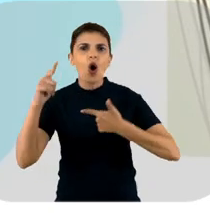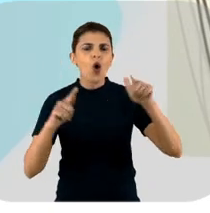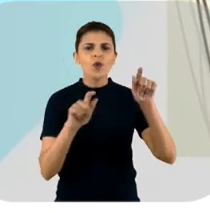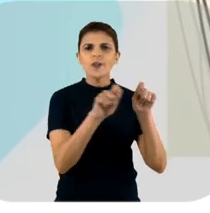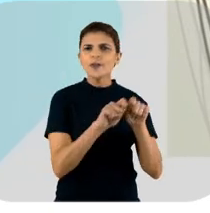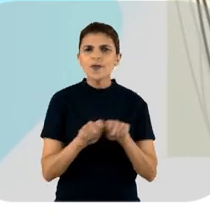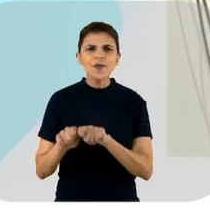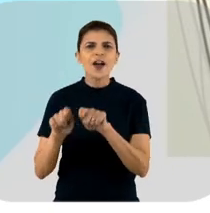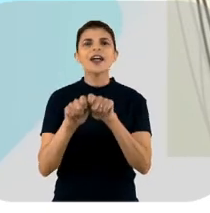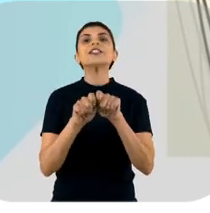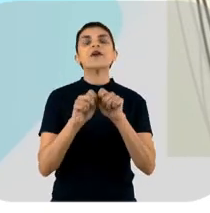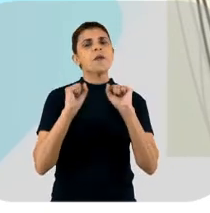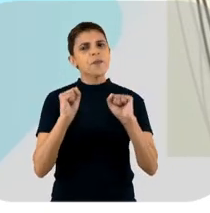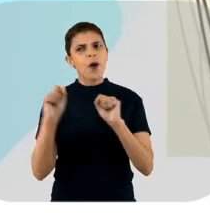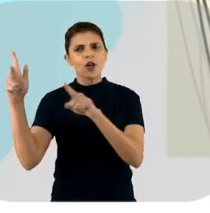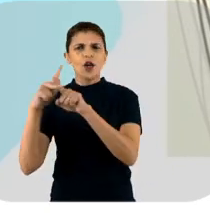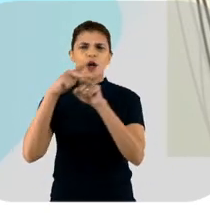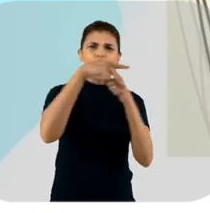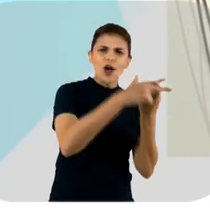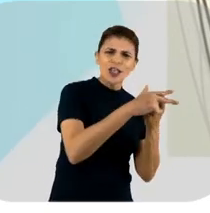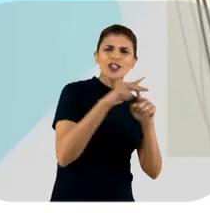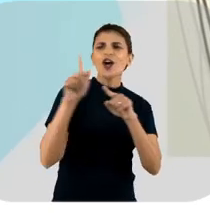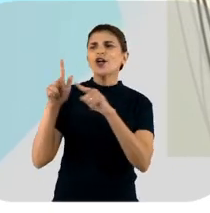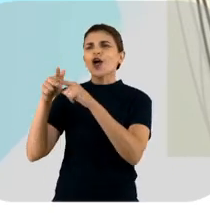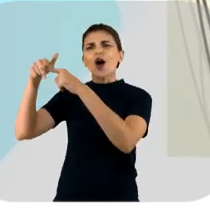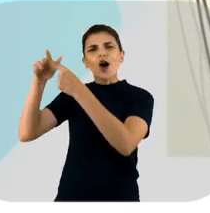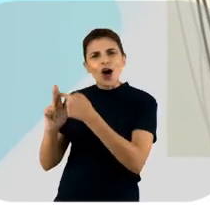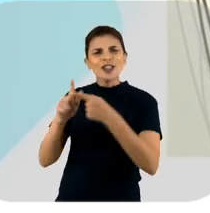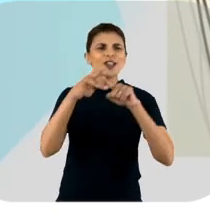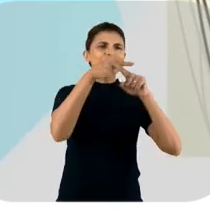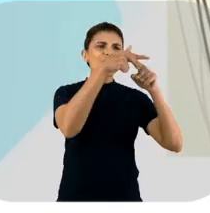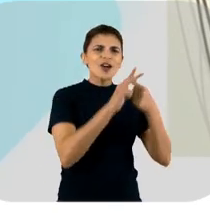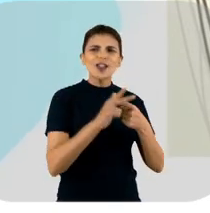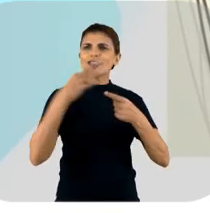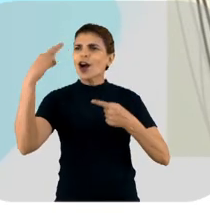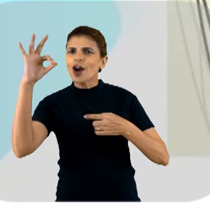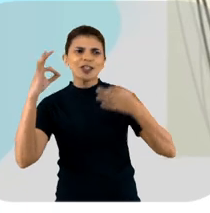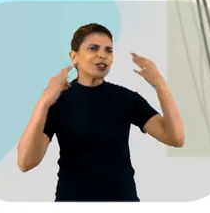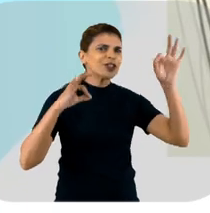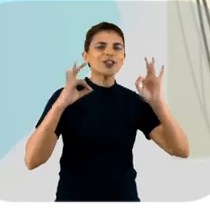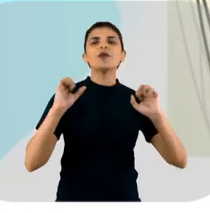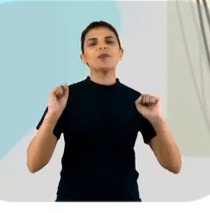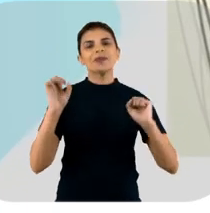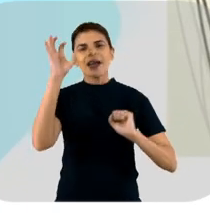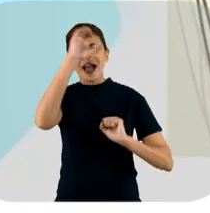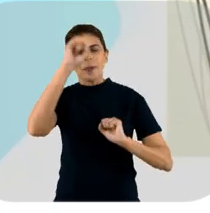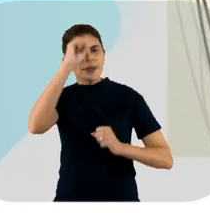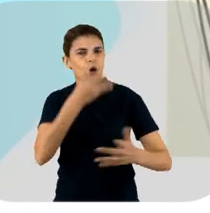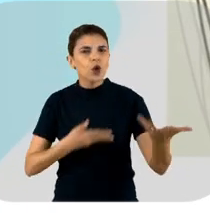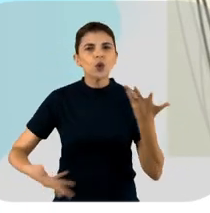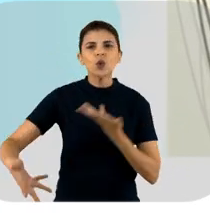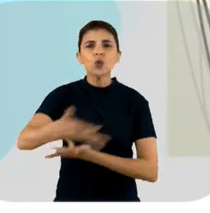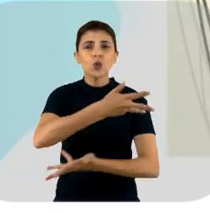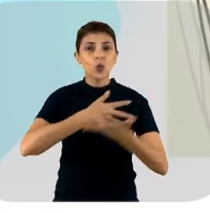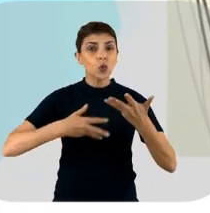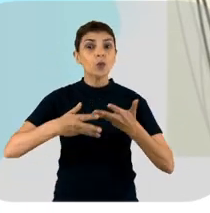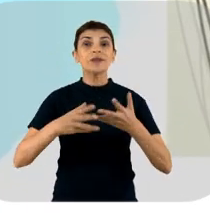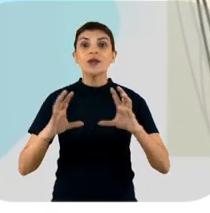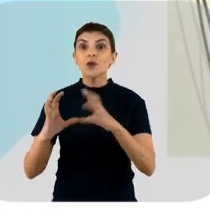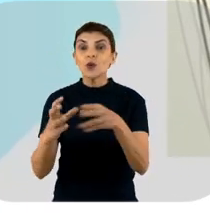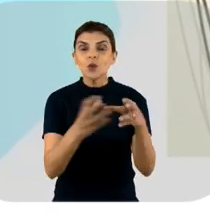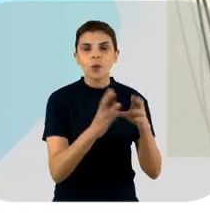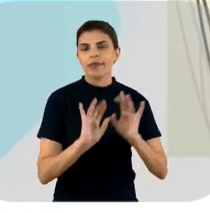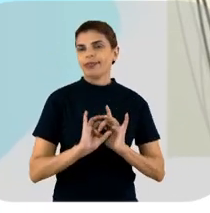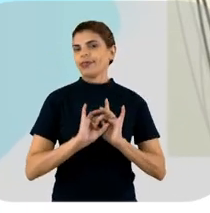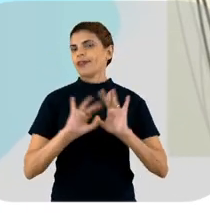o outro coloca, e um pode corrigir e tal. Essa ideia de aprender em grupos, e ao mesmo tempo tudo